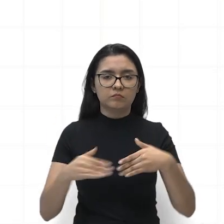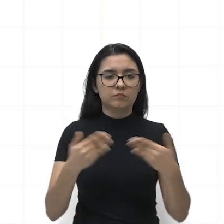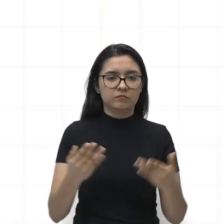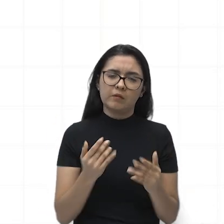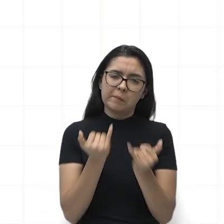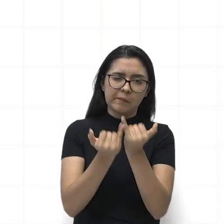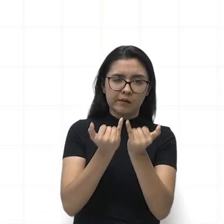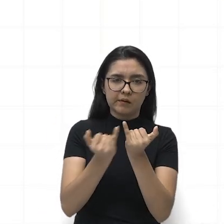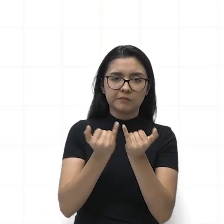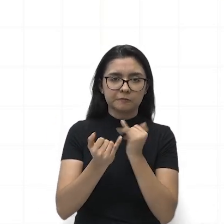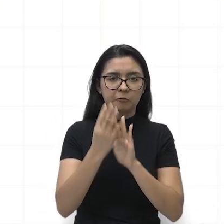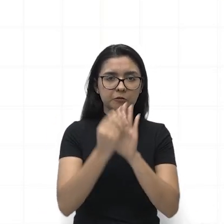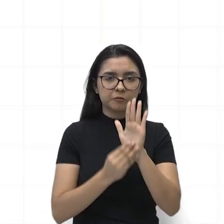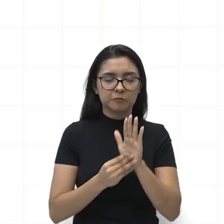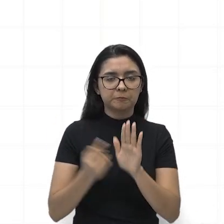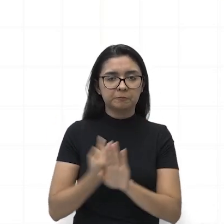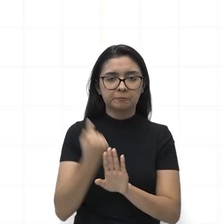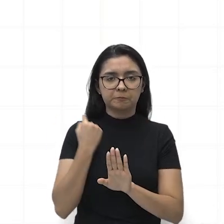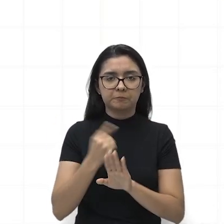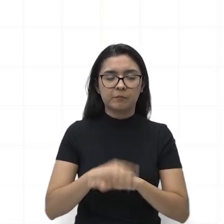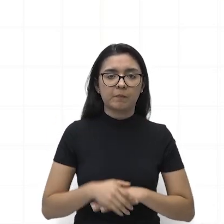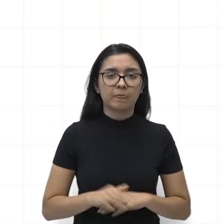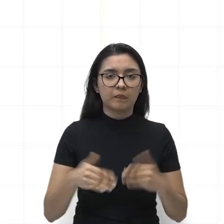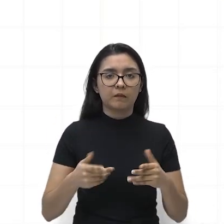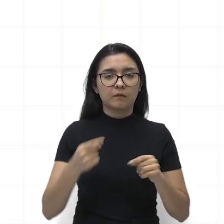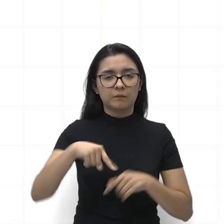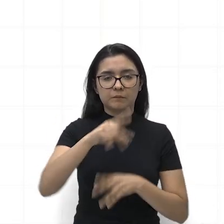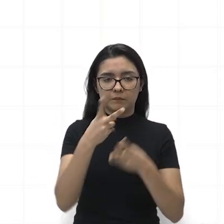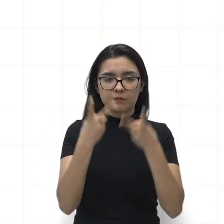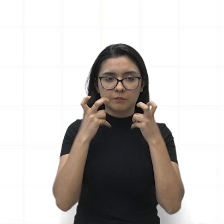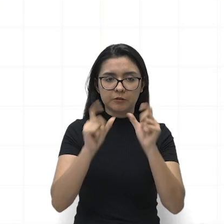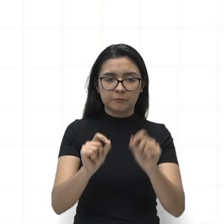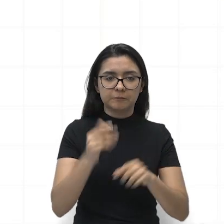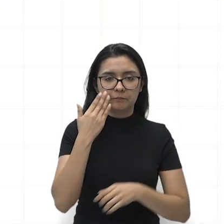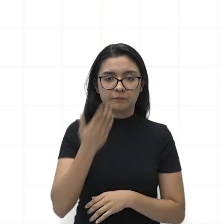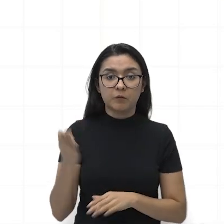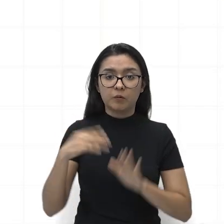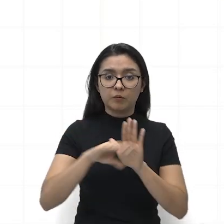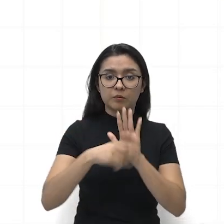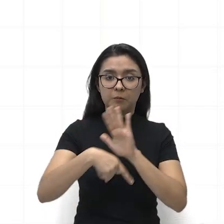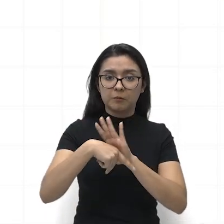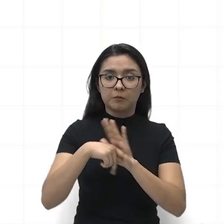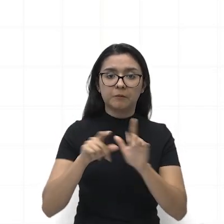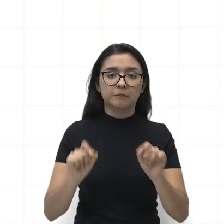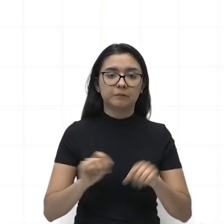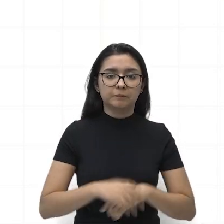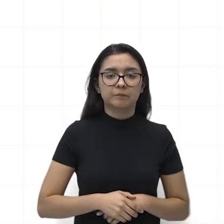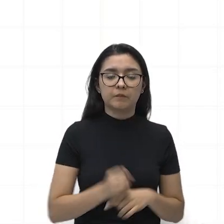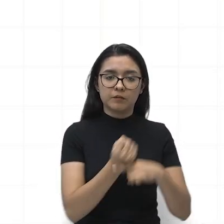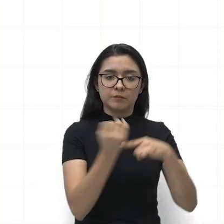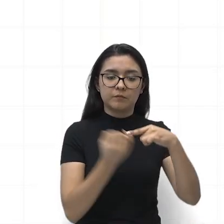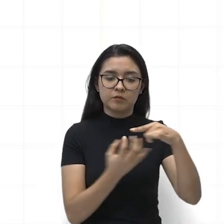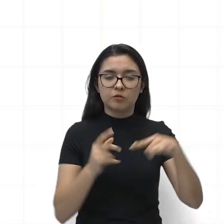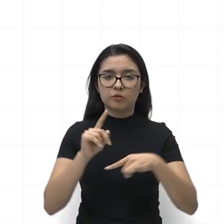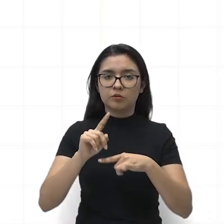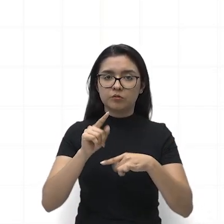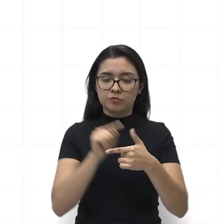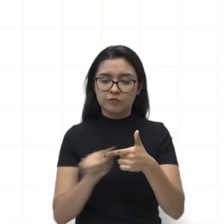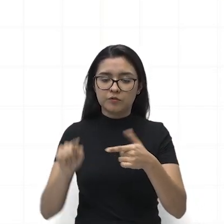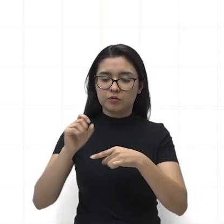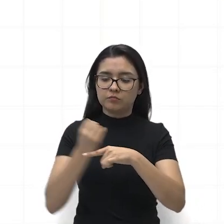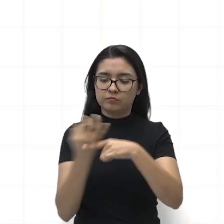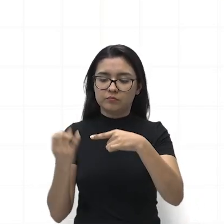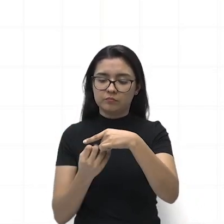até aqui para vocês, tá legal? Muito semelhante. Agora observa só. Conceito. Dividir duas frações é o mesmo